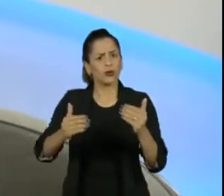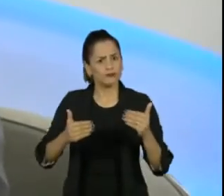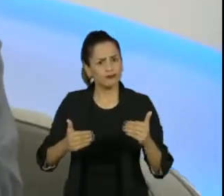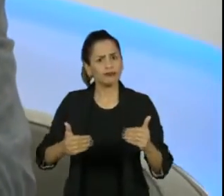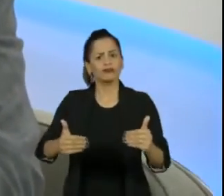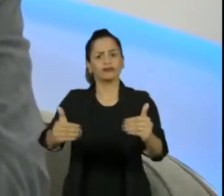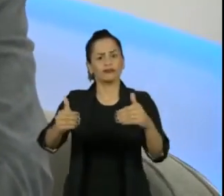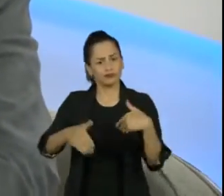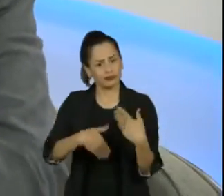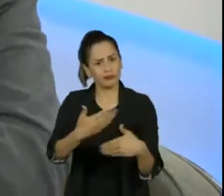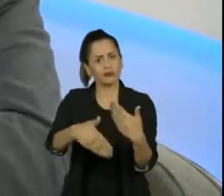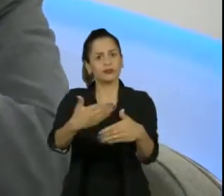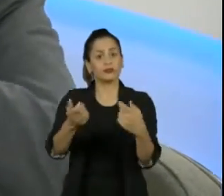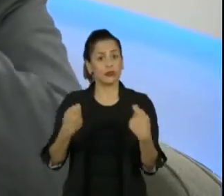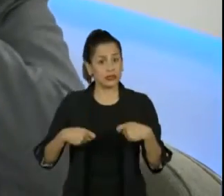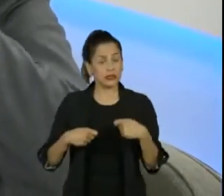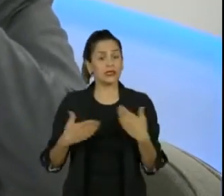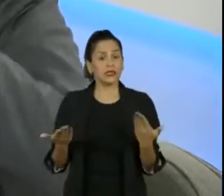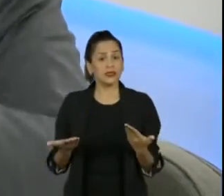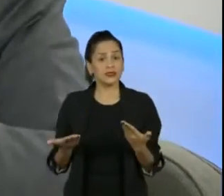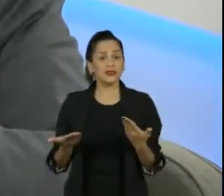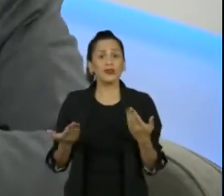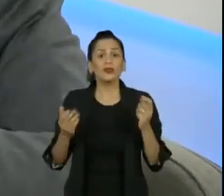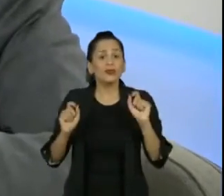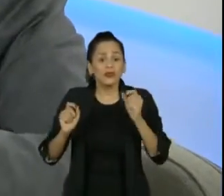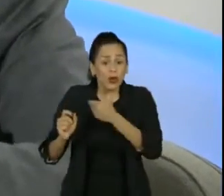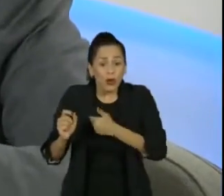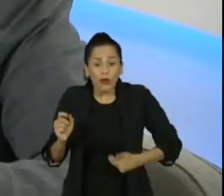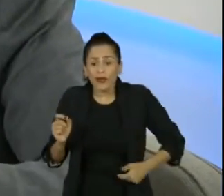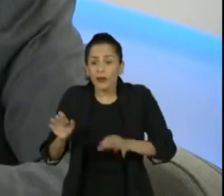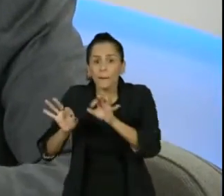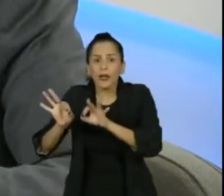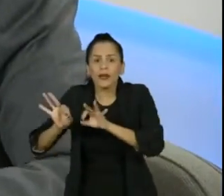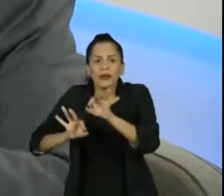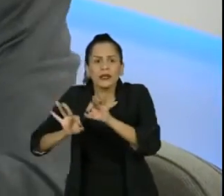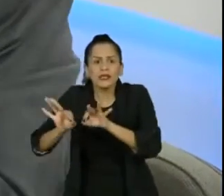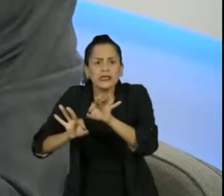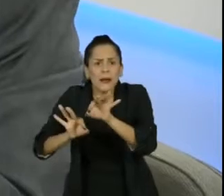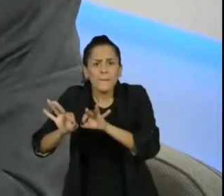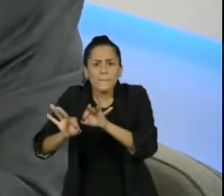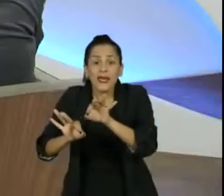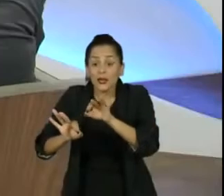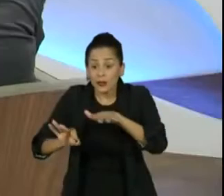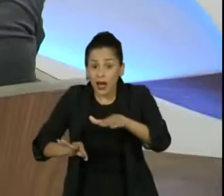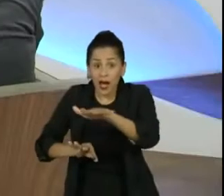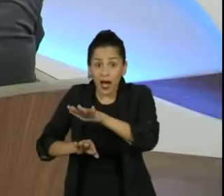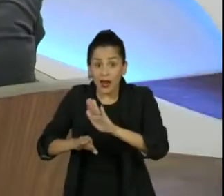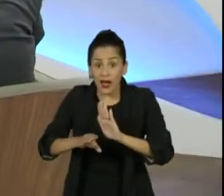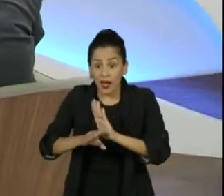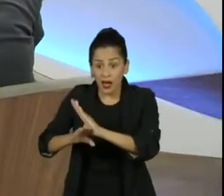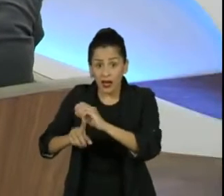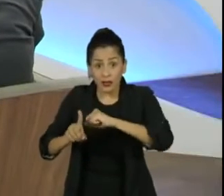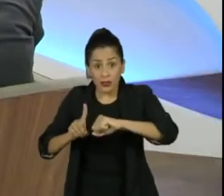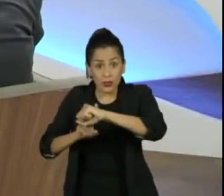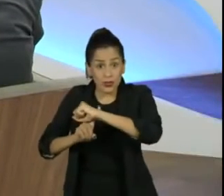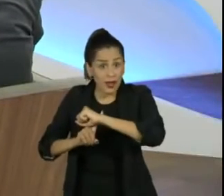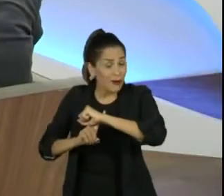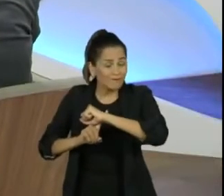governo. O planejamento na assistência social é fundamental, é igual na